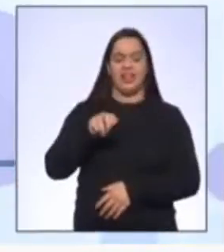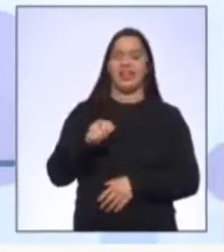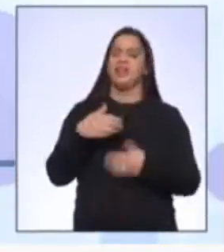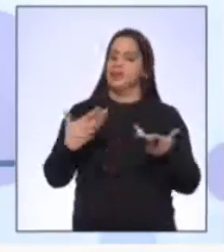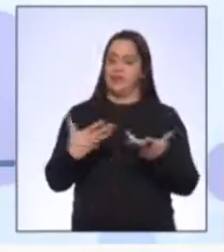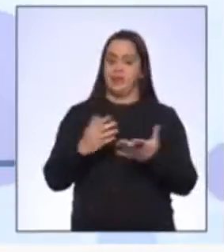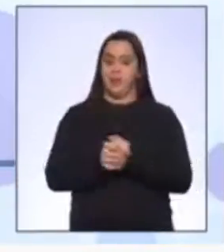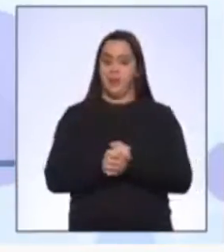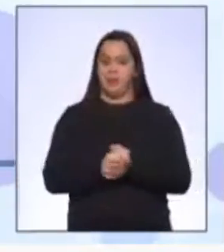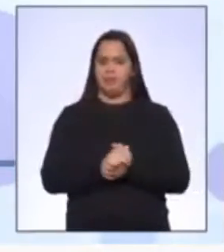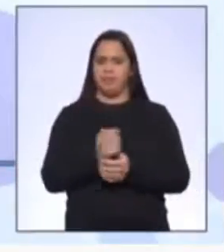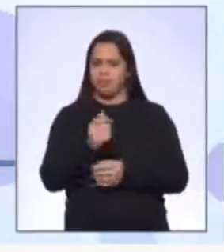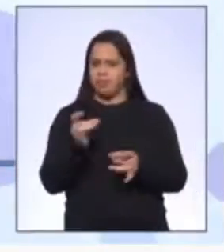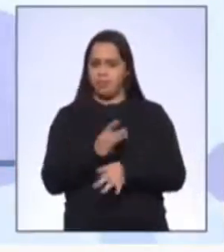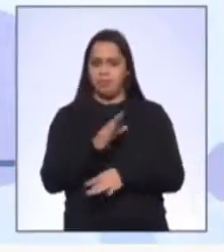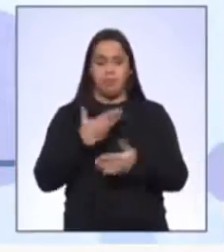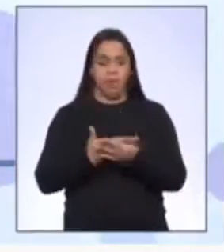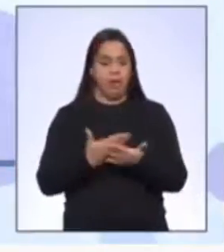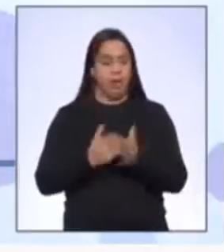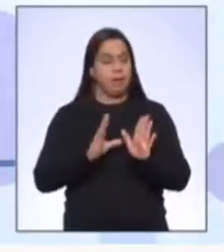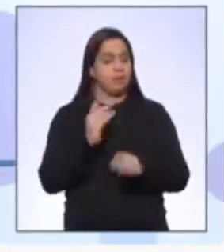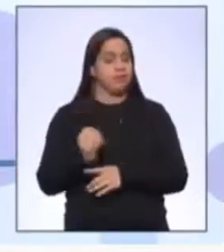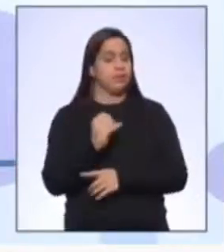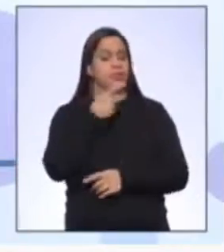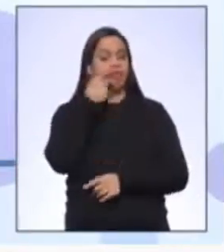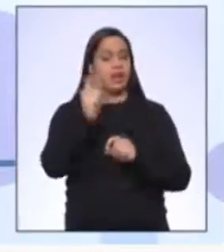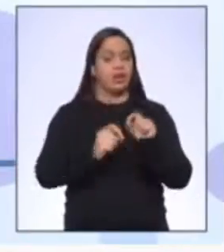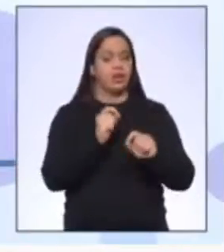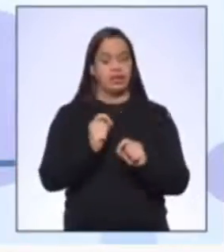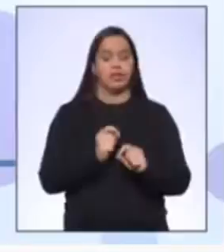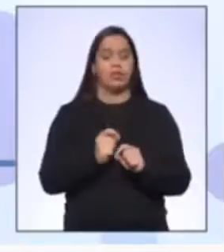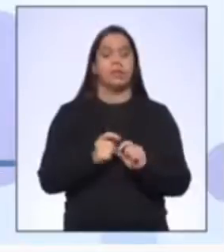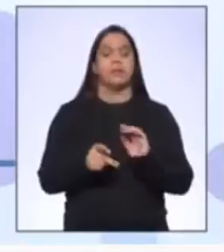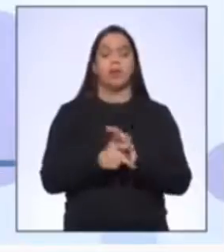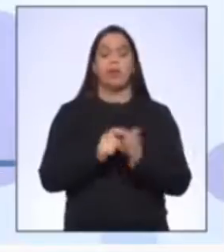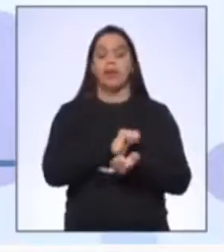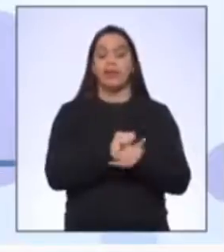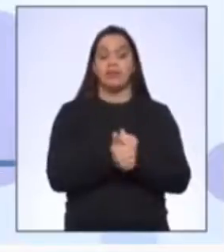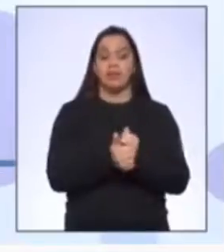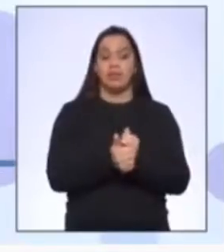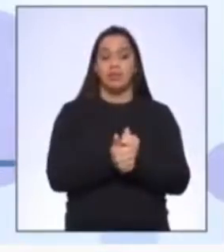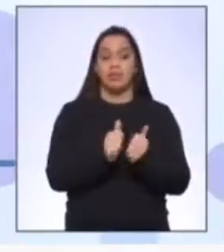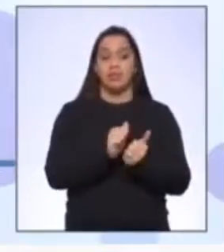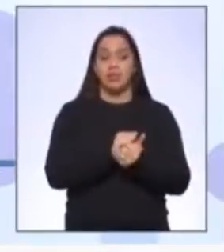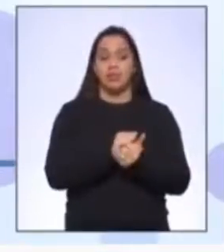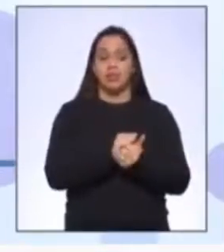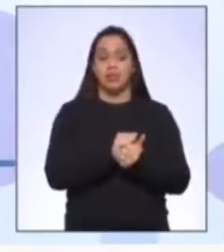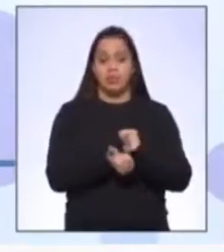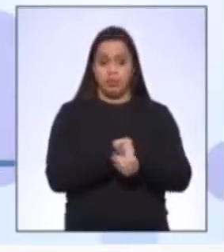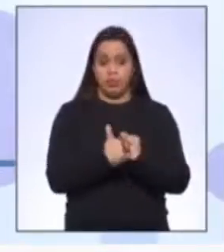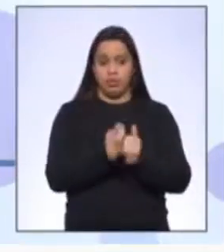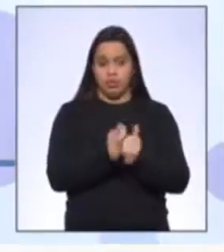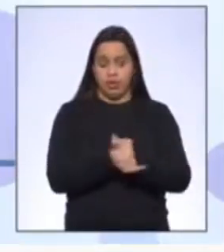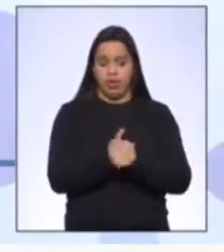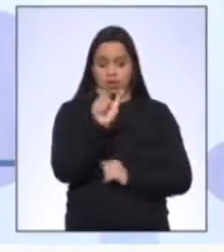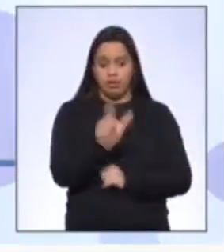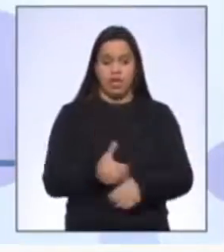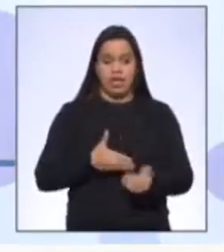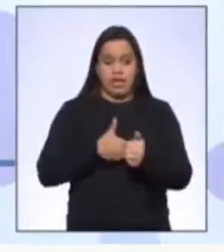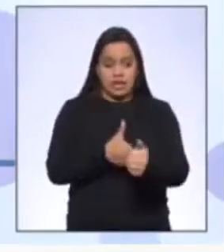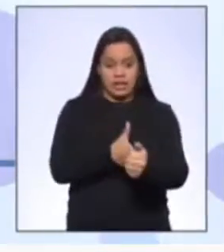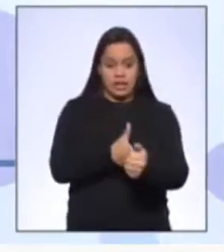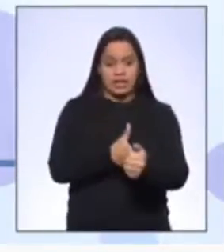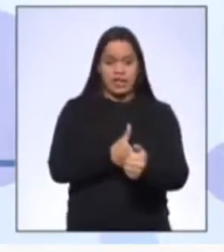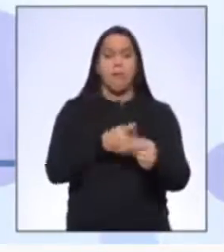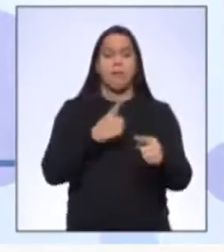termina nossa aula mas é importante e falar para vocês o atleta guia é a professora juliana se tivesse